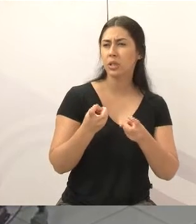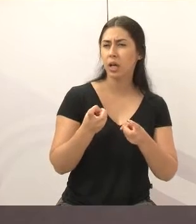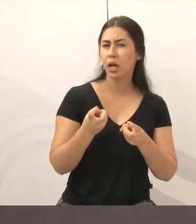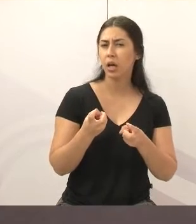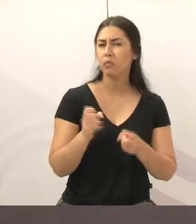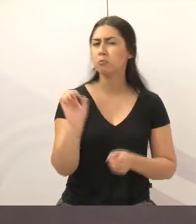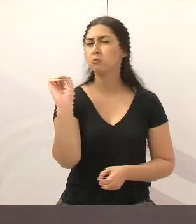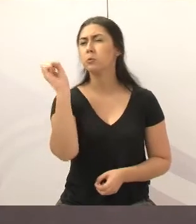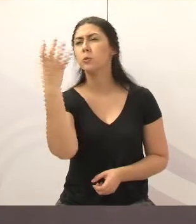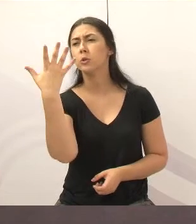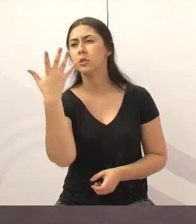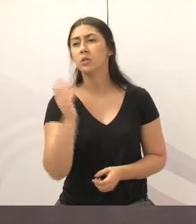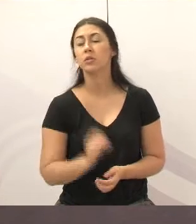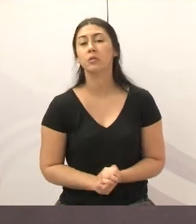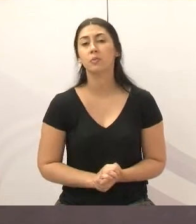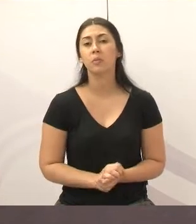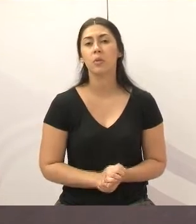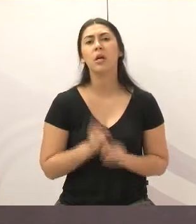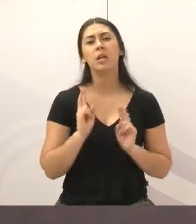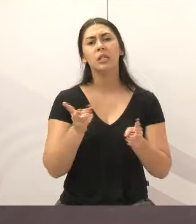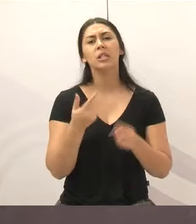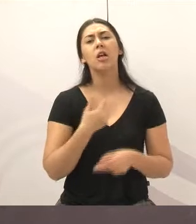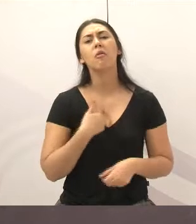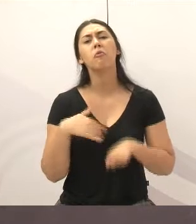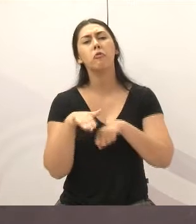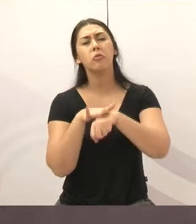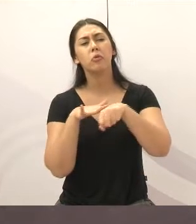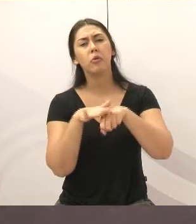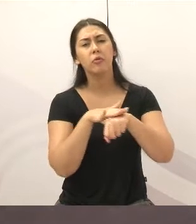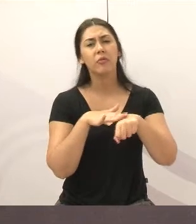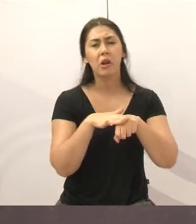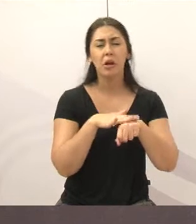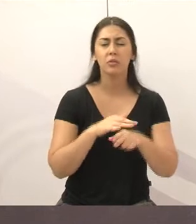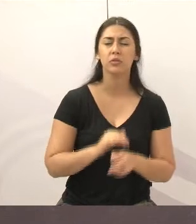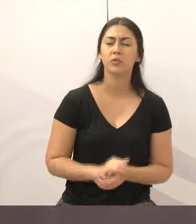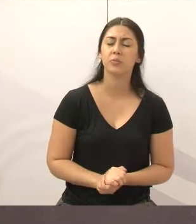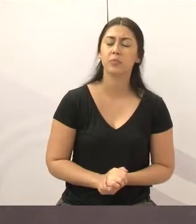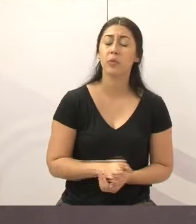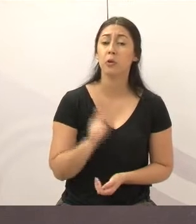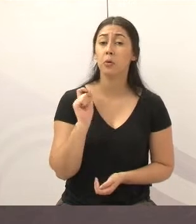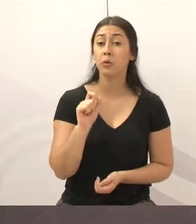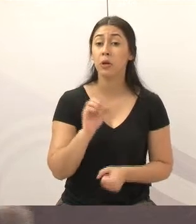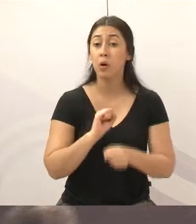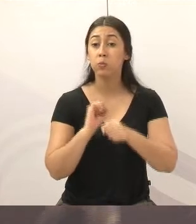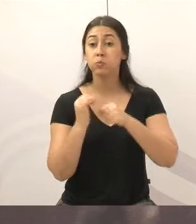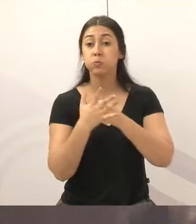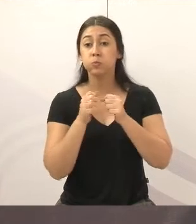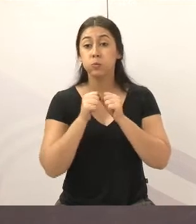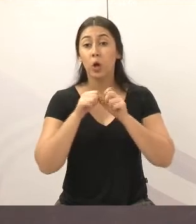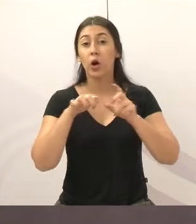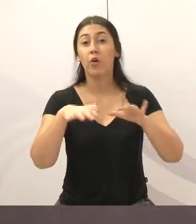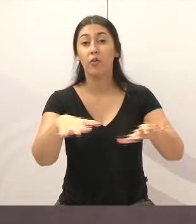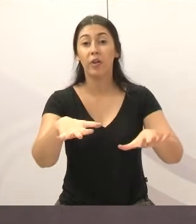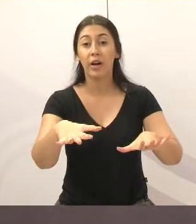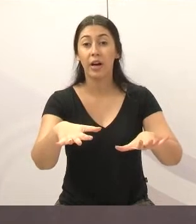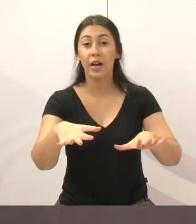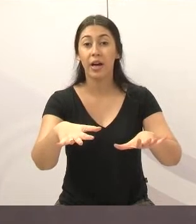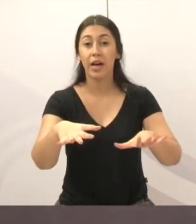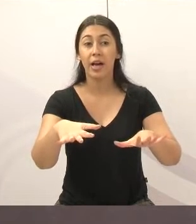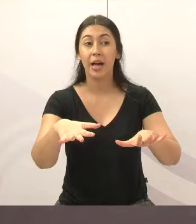que está acontecendo. E eu sempre comentei com uma amiga outro dia que o Covid-19 ele não vem com manual